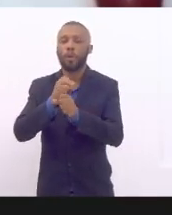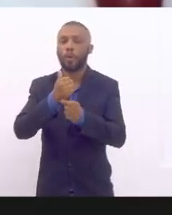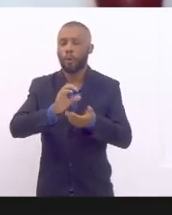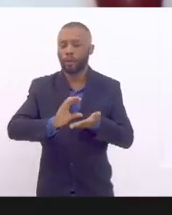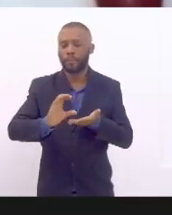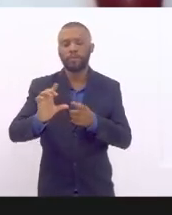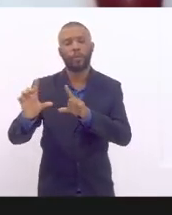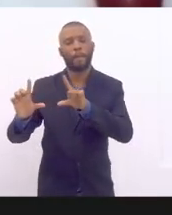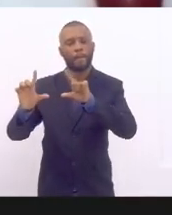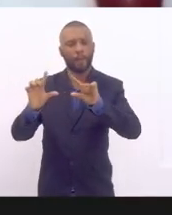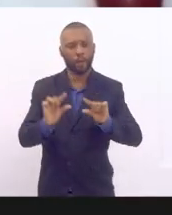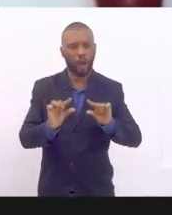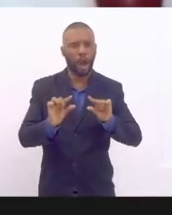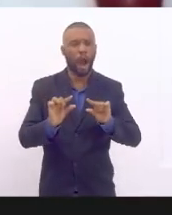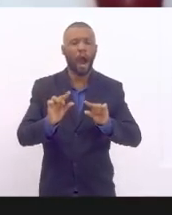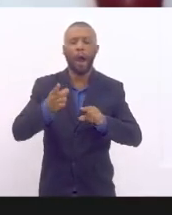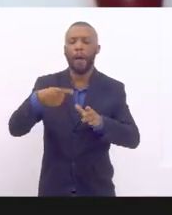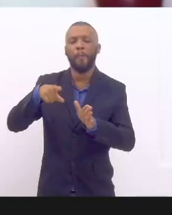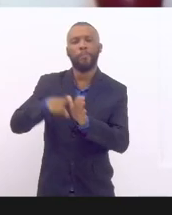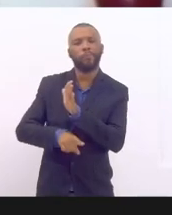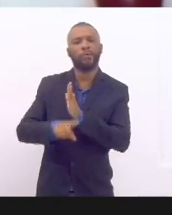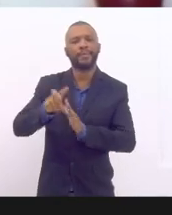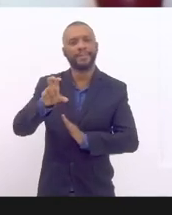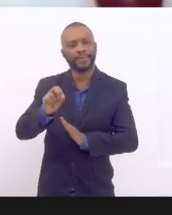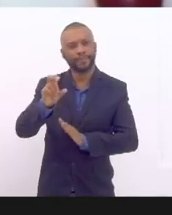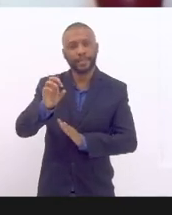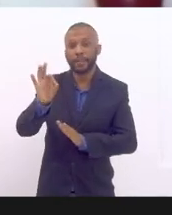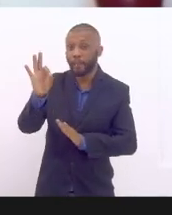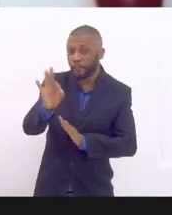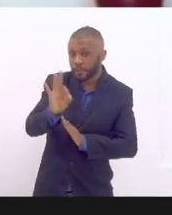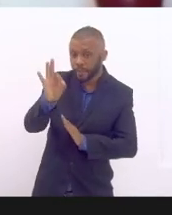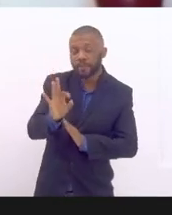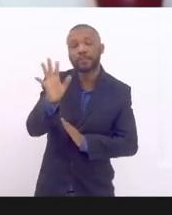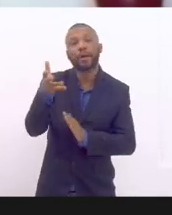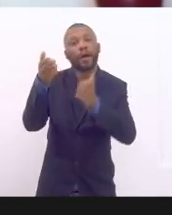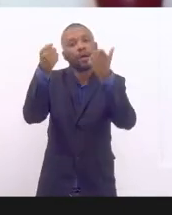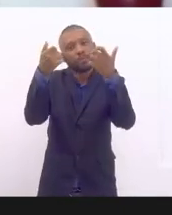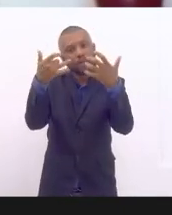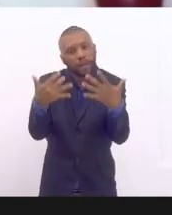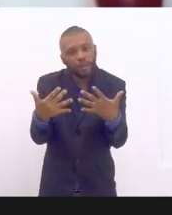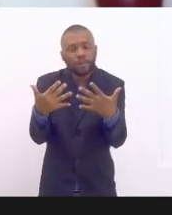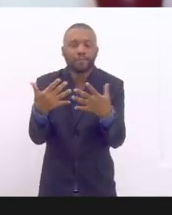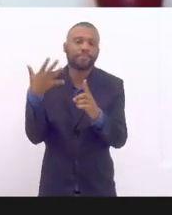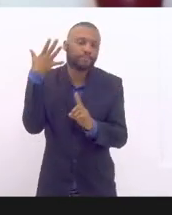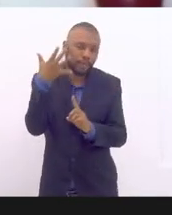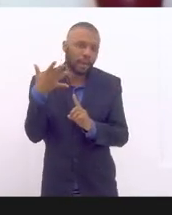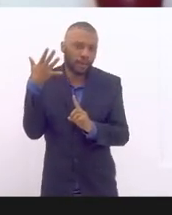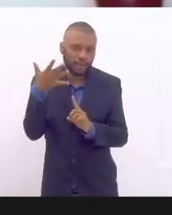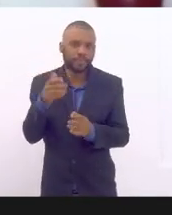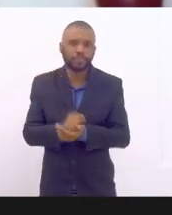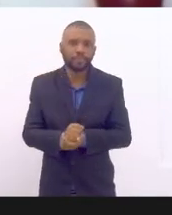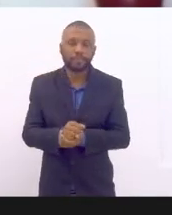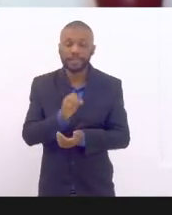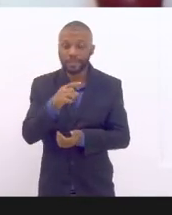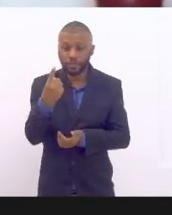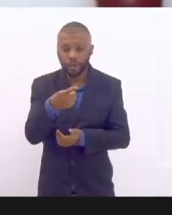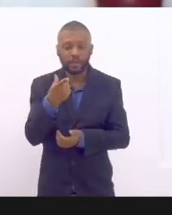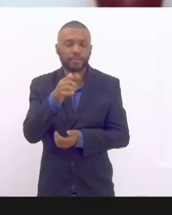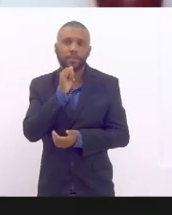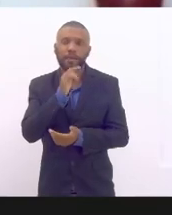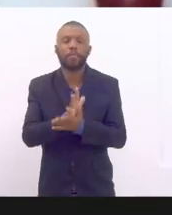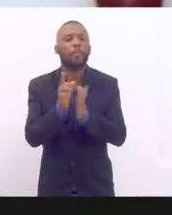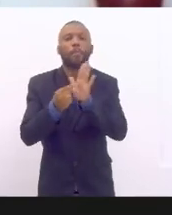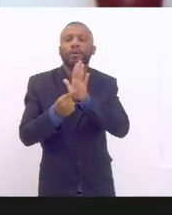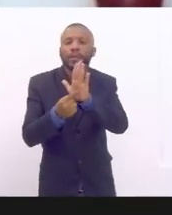menor em cinquenta por cento como eu já havia falado essa nós pegarmos o